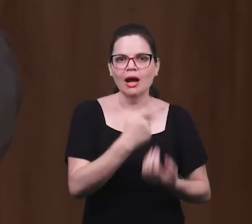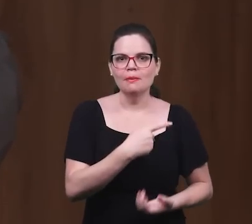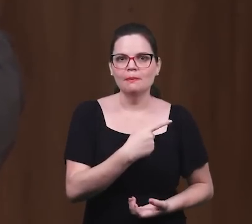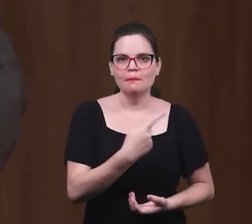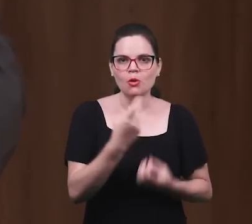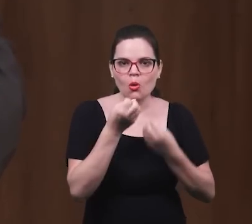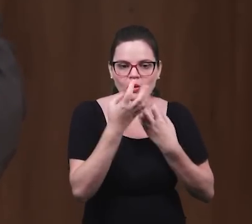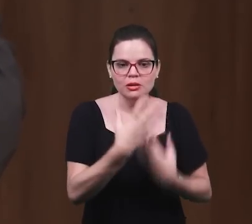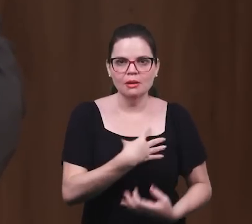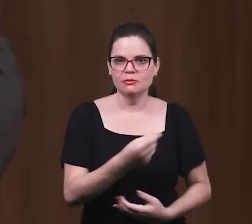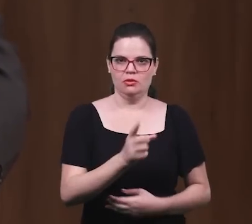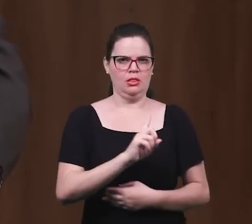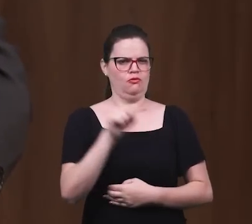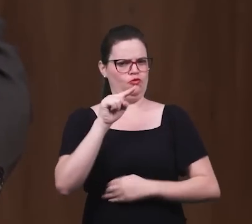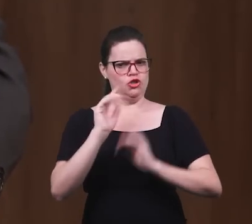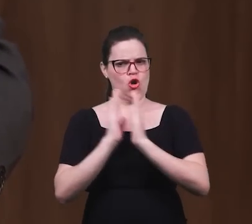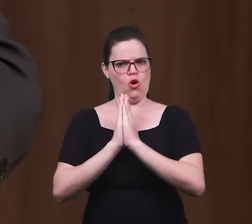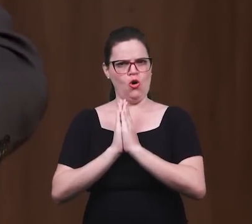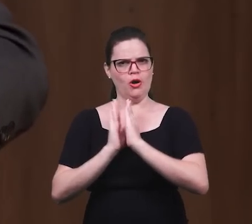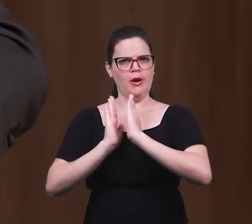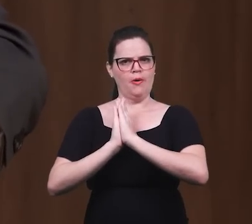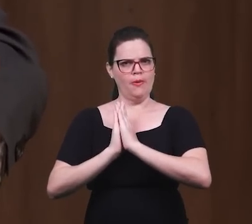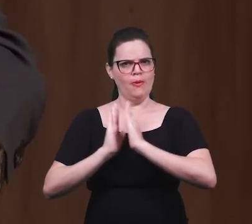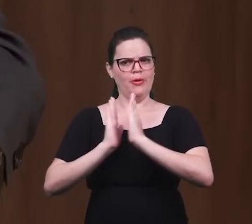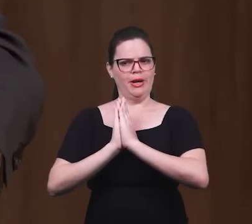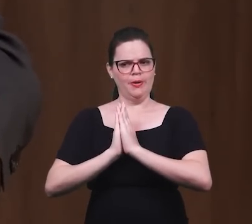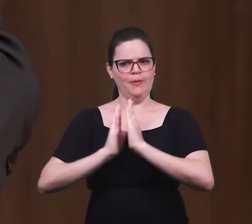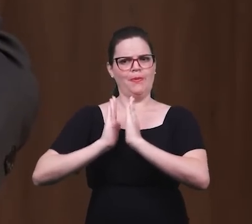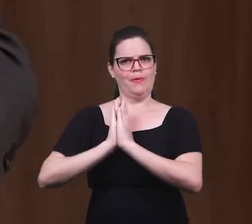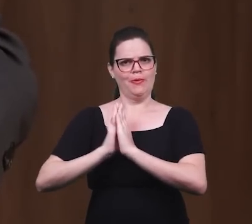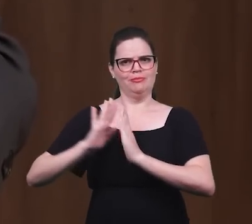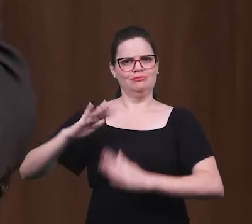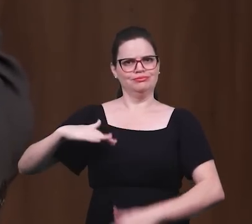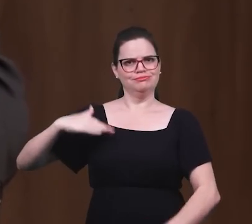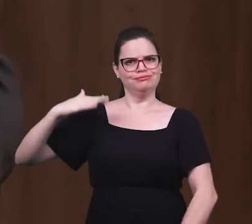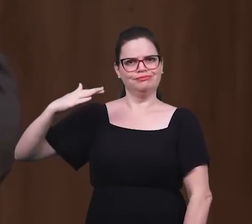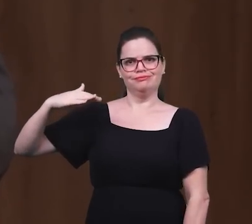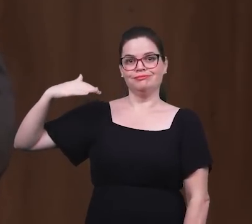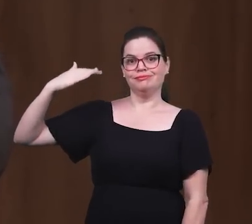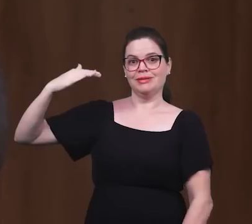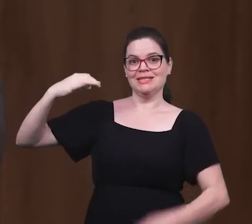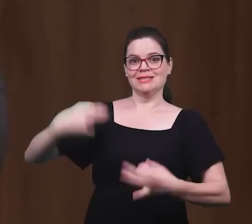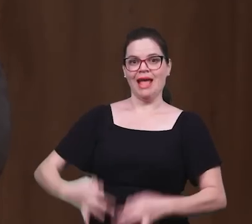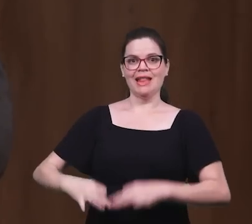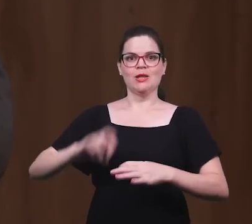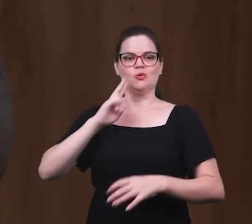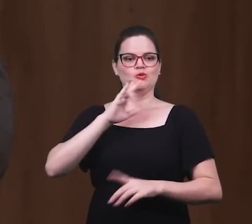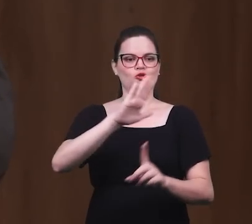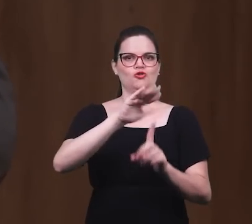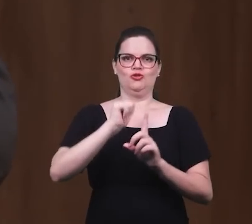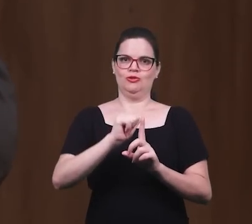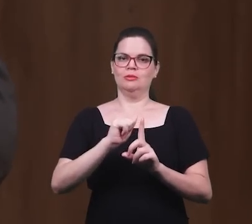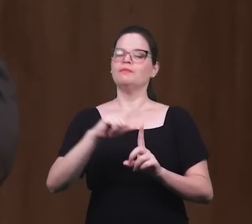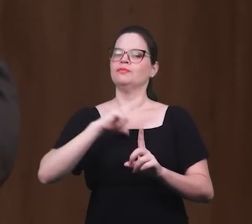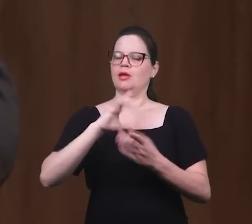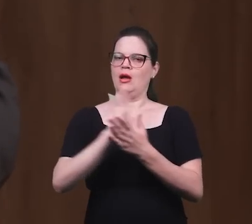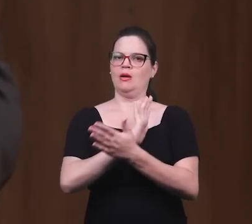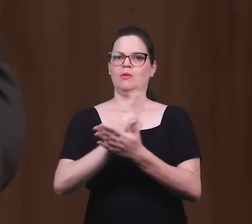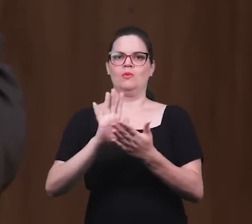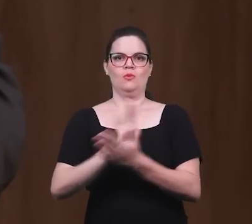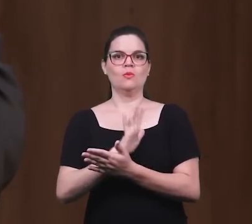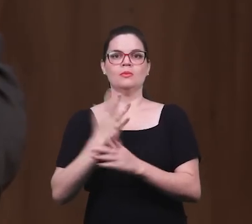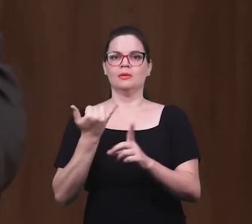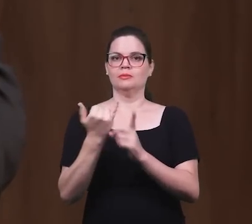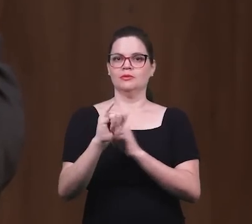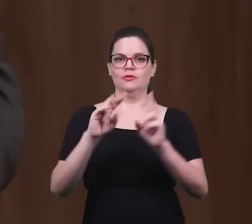alimentar, orando, mas vai ter a hora certa. Então, tem certas profecias que o Senhor nos dá acerca do